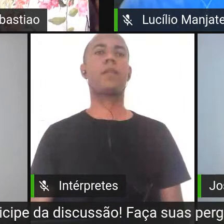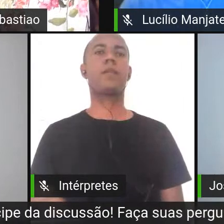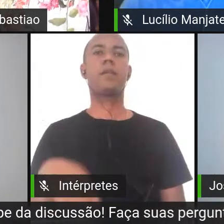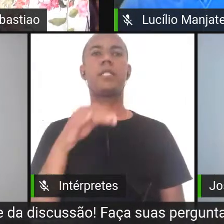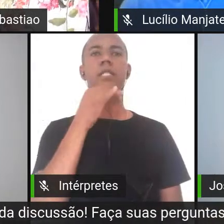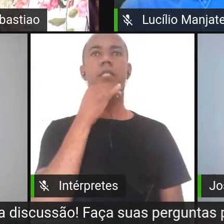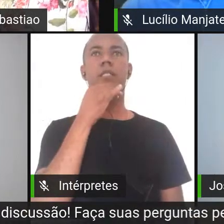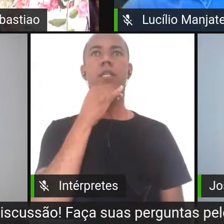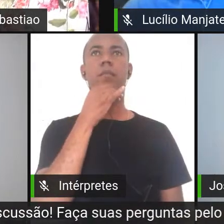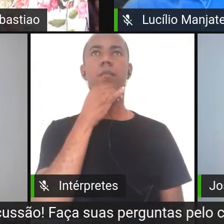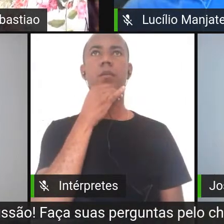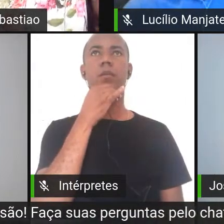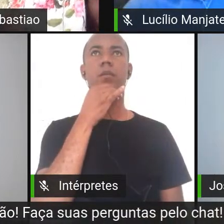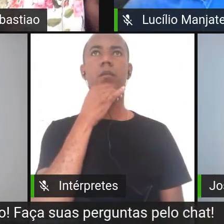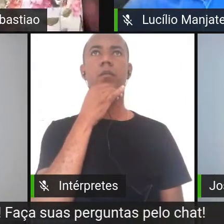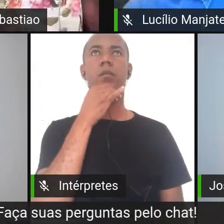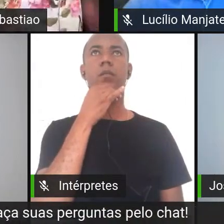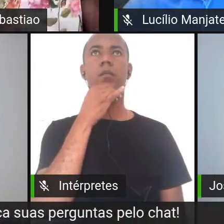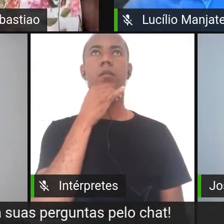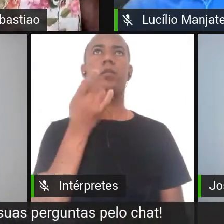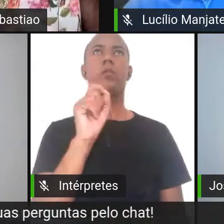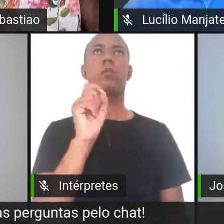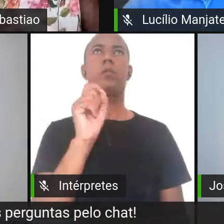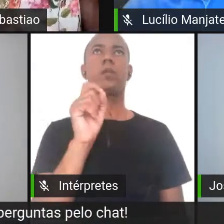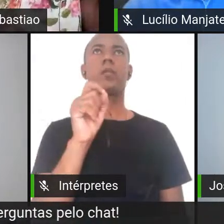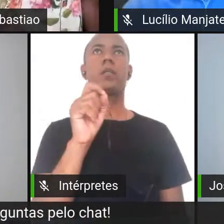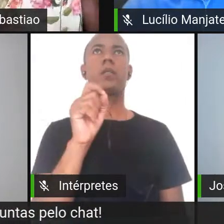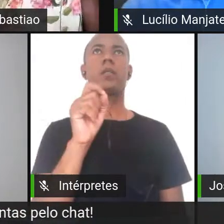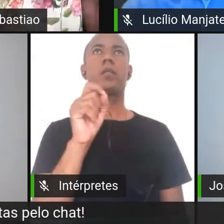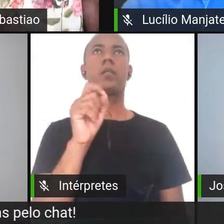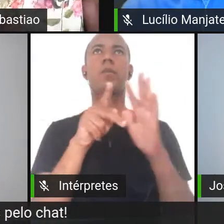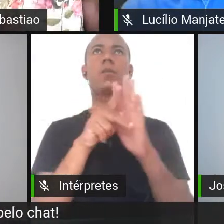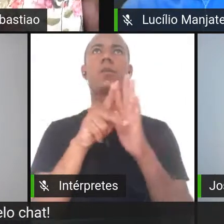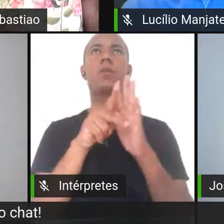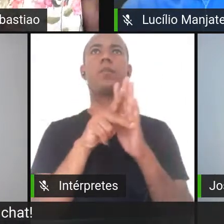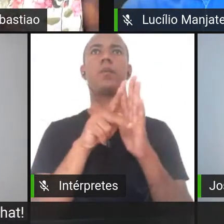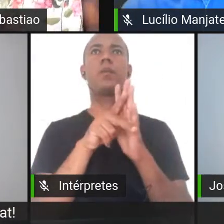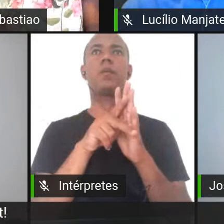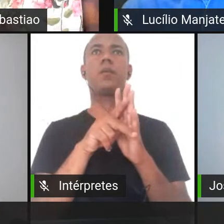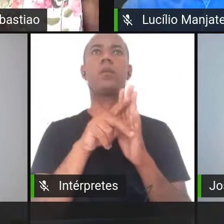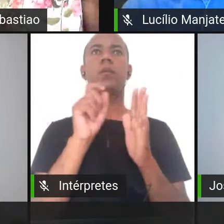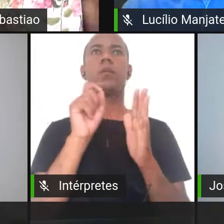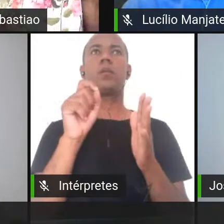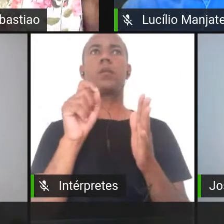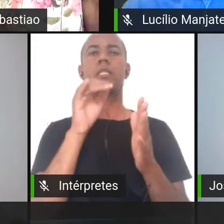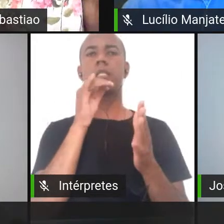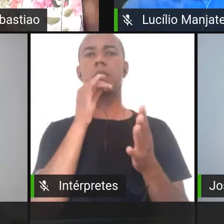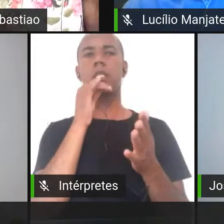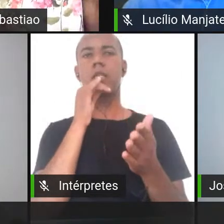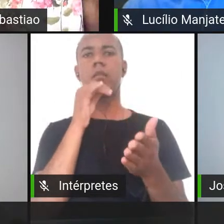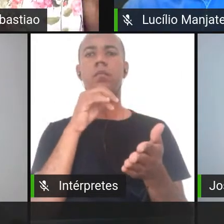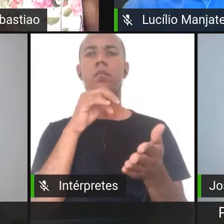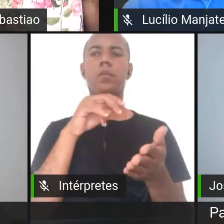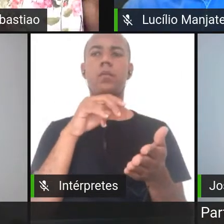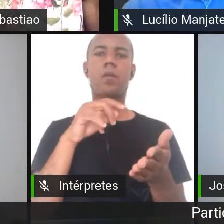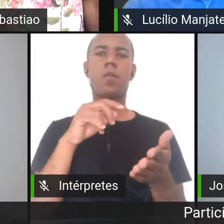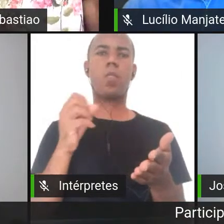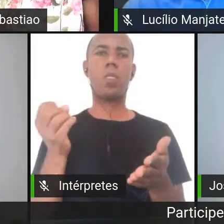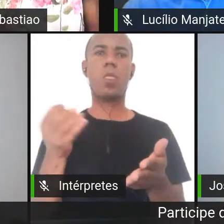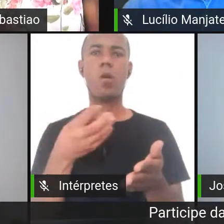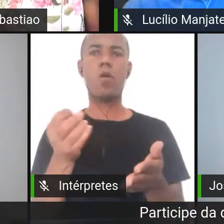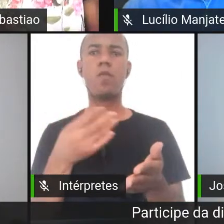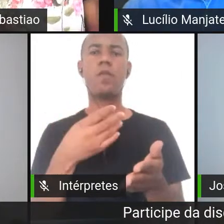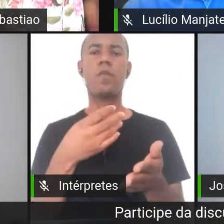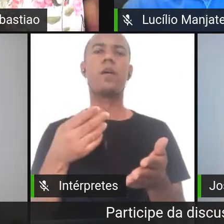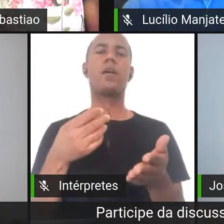pela escola portuguesa, mas ele não disse que foi uma nova versão de contos